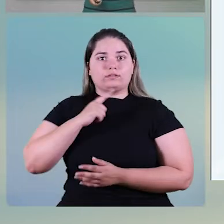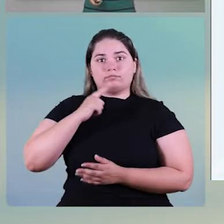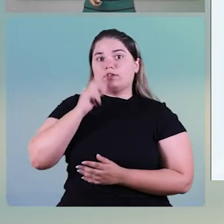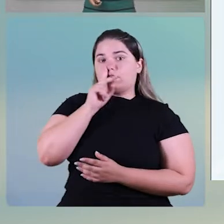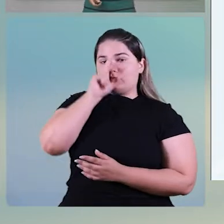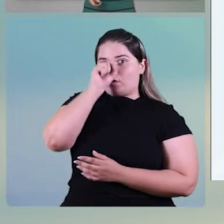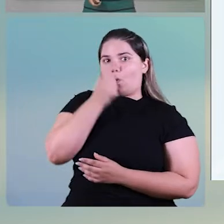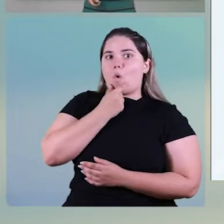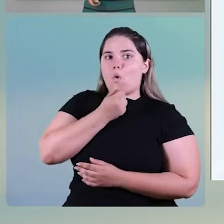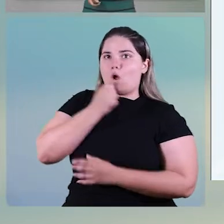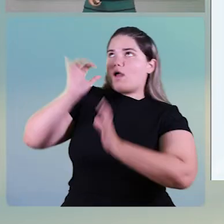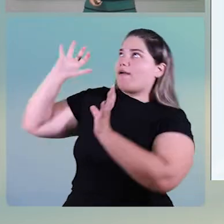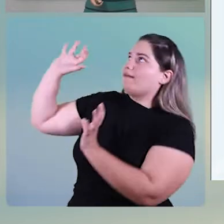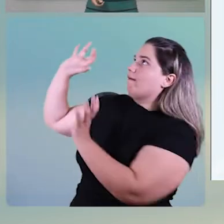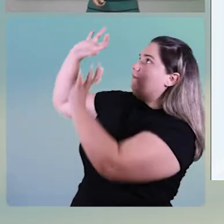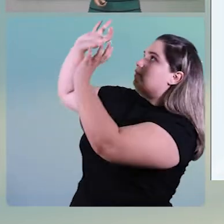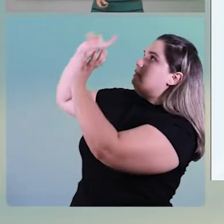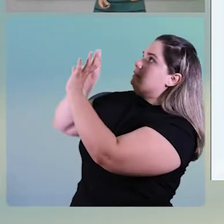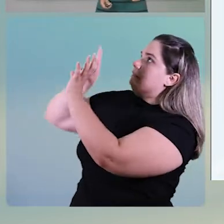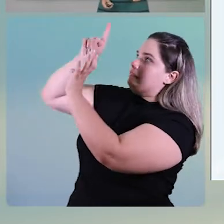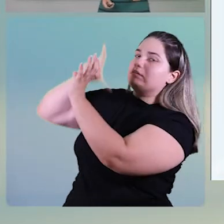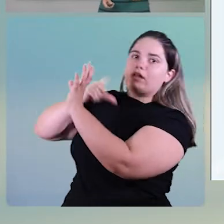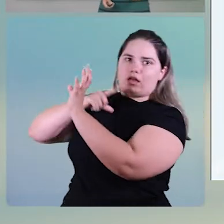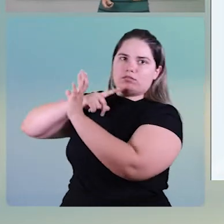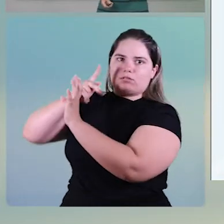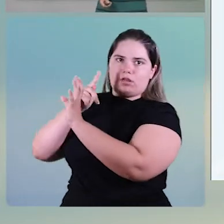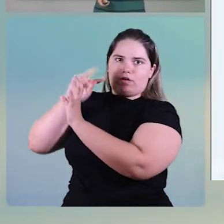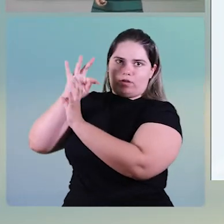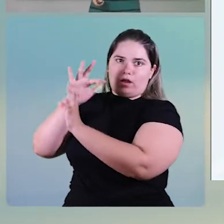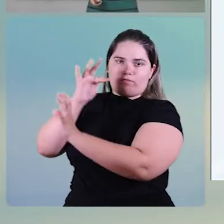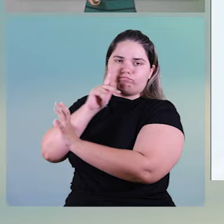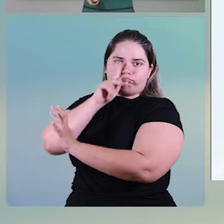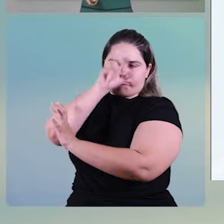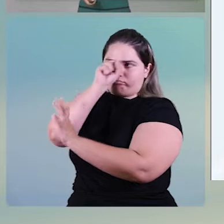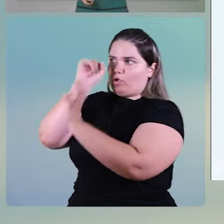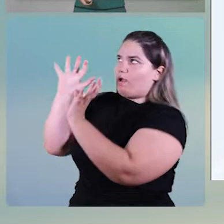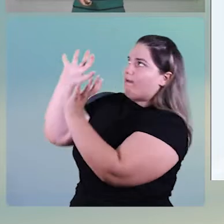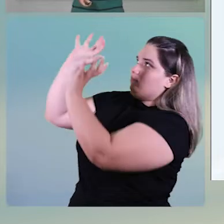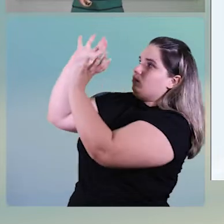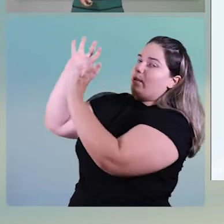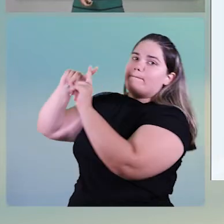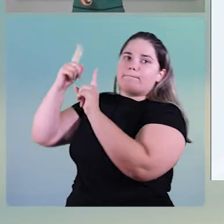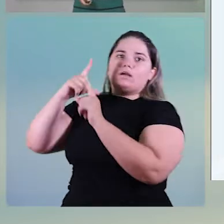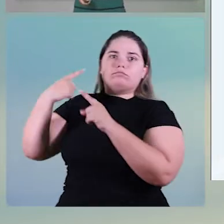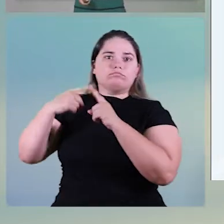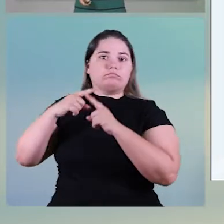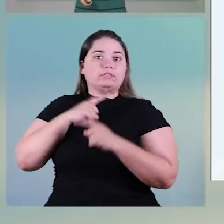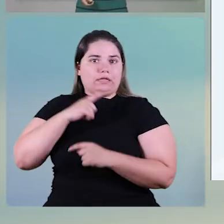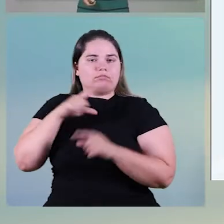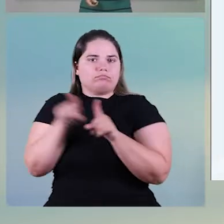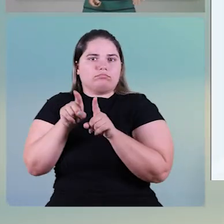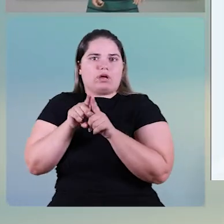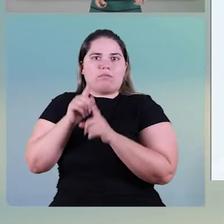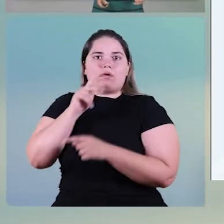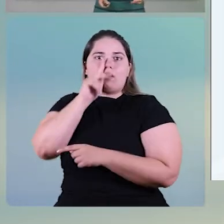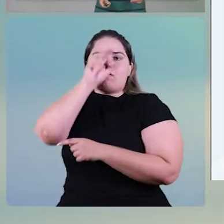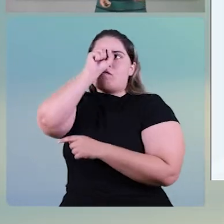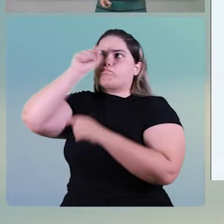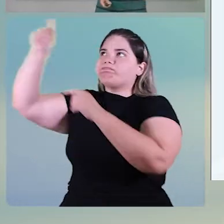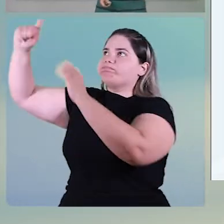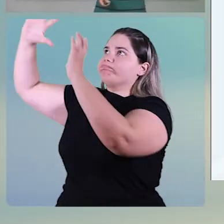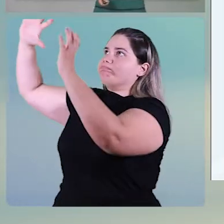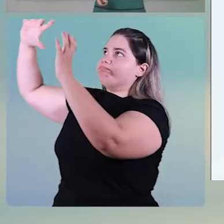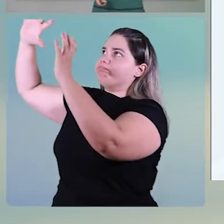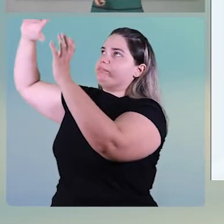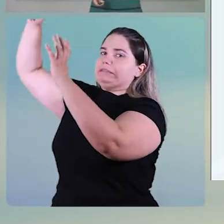a força que o rapaz exerce na pedra e a força que a pedra exerce na rocha e